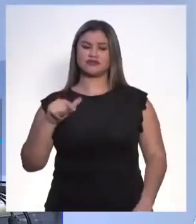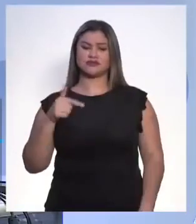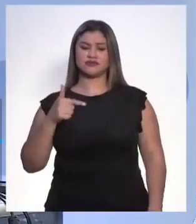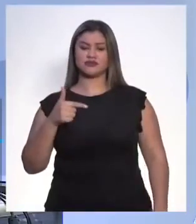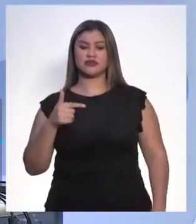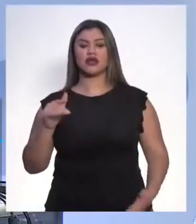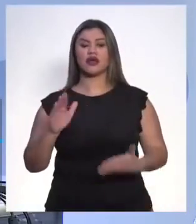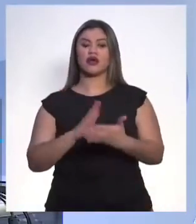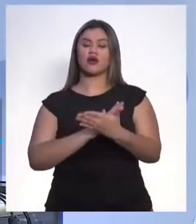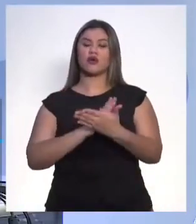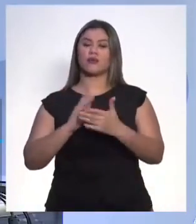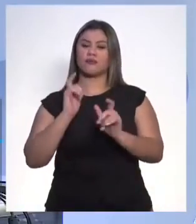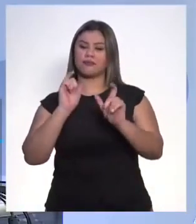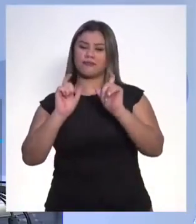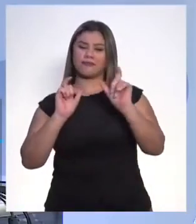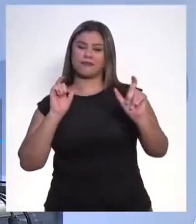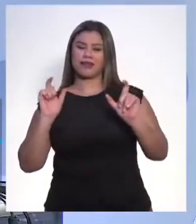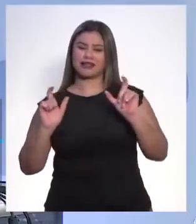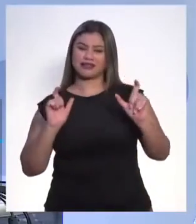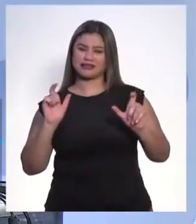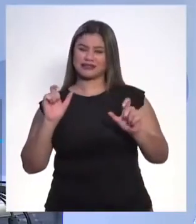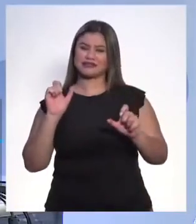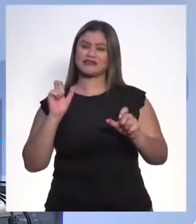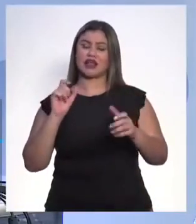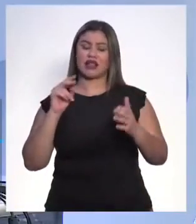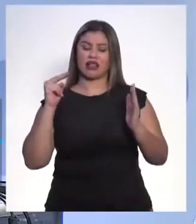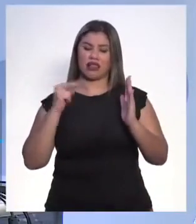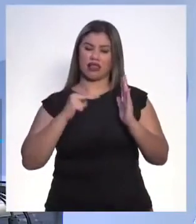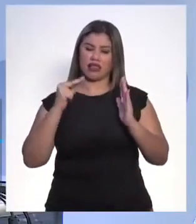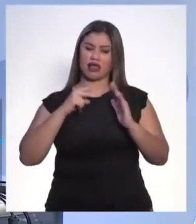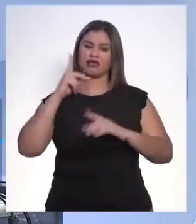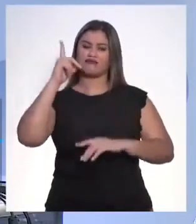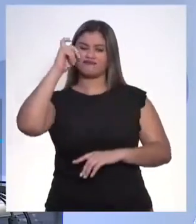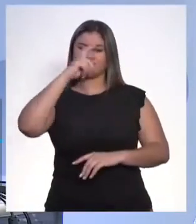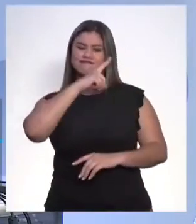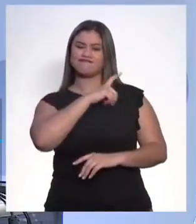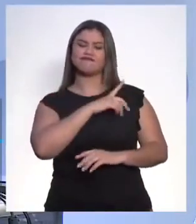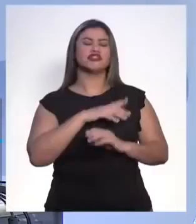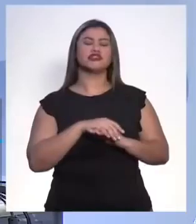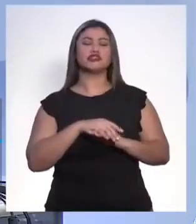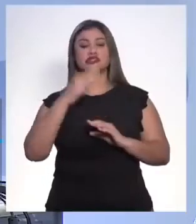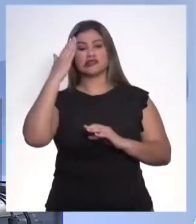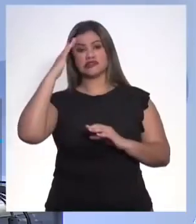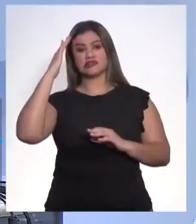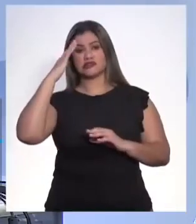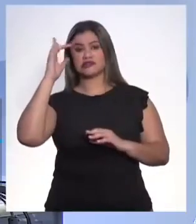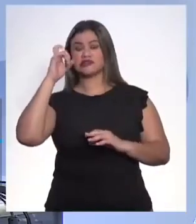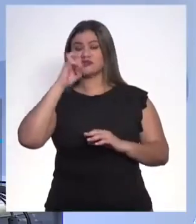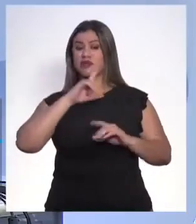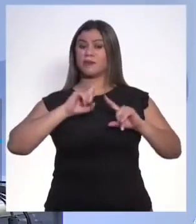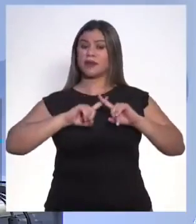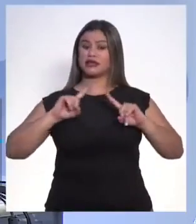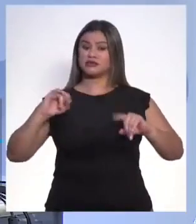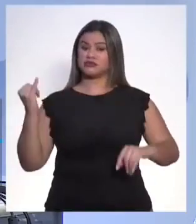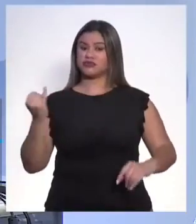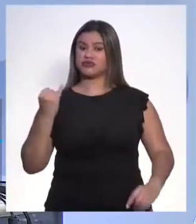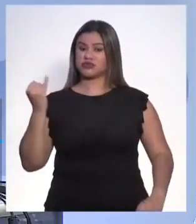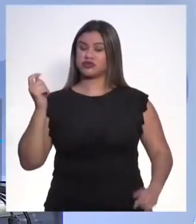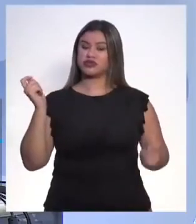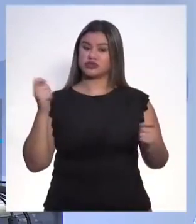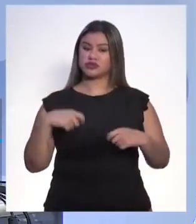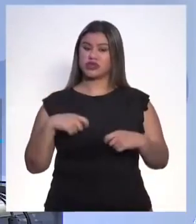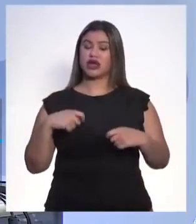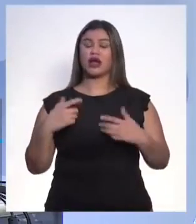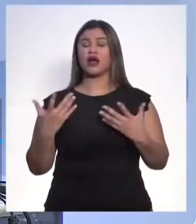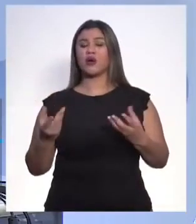algumas palavras, querendo ou não, travam um pouco na leitura e, obviamente, o nosso entendimento, mas ela é de extrema importância, porque é bem aquilo, quando